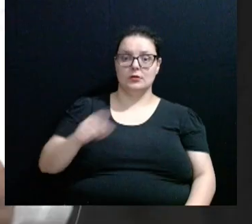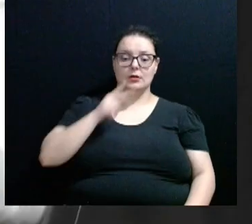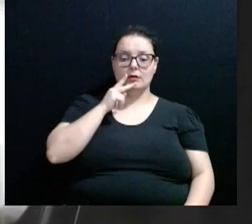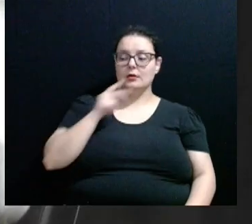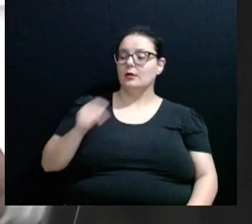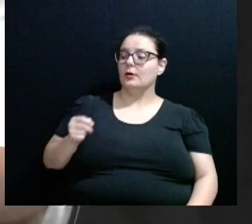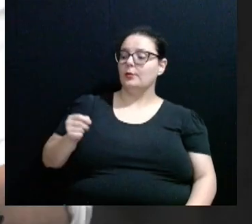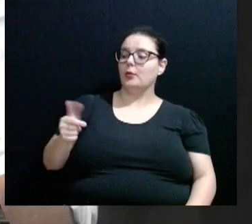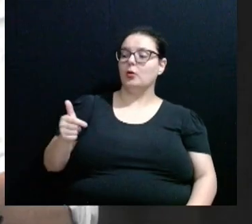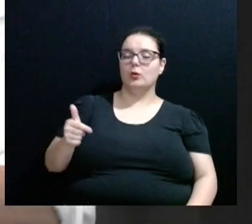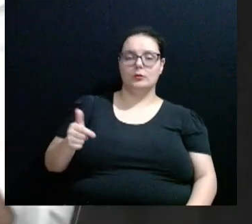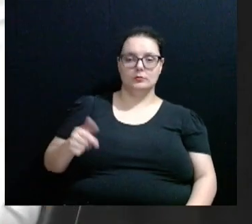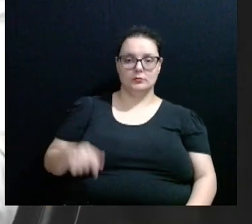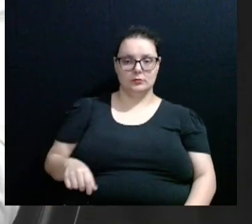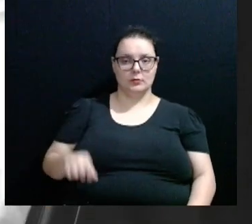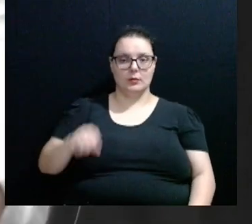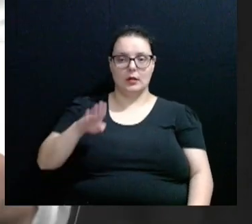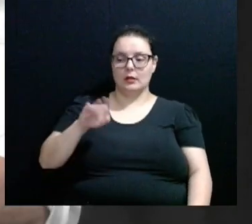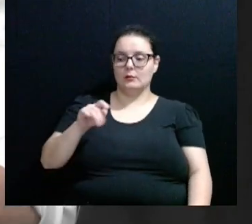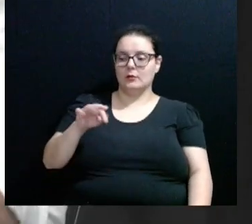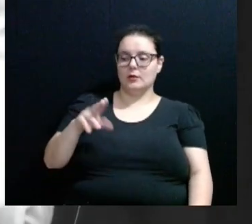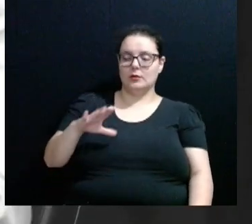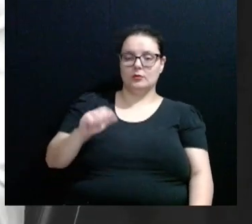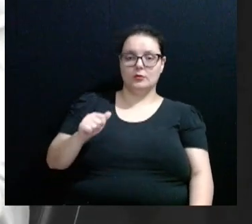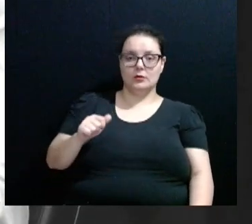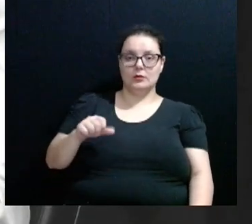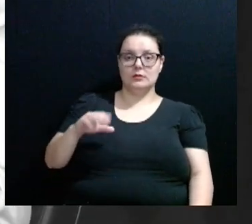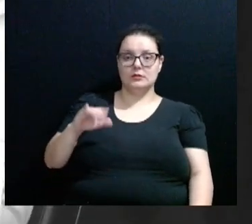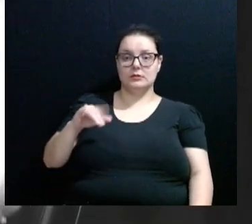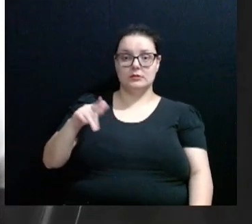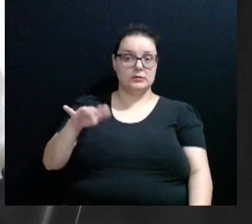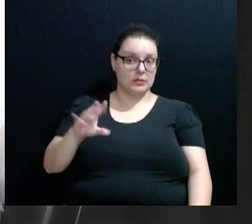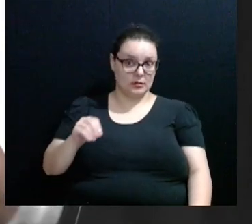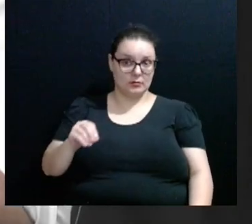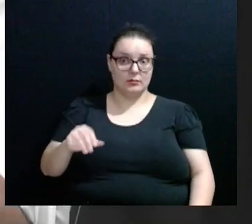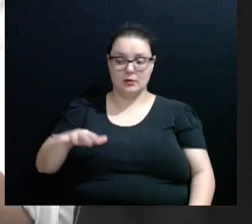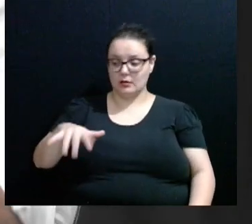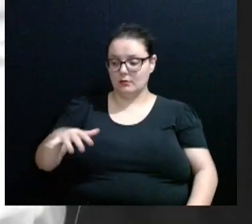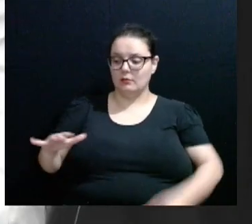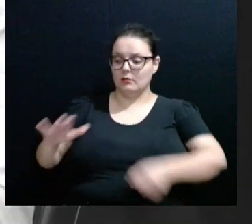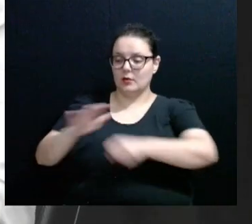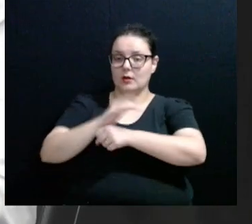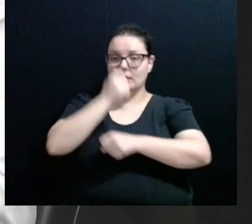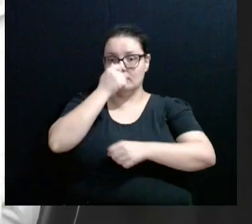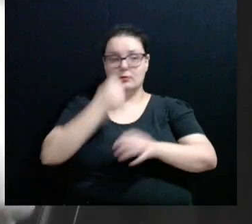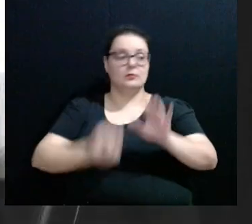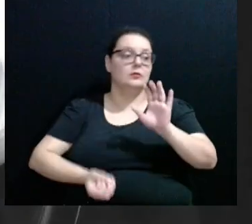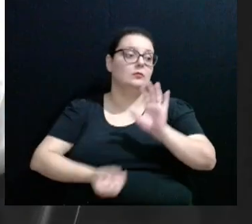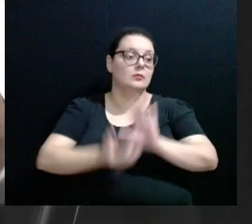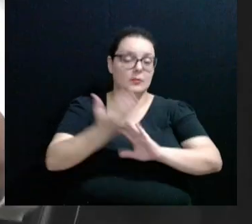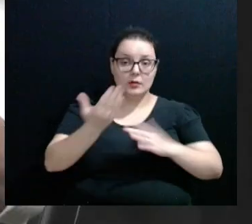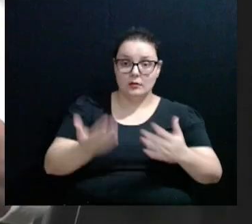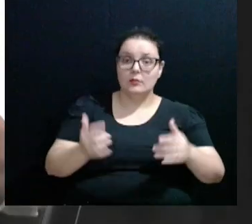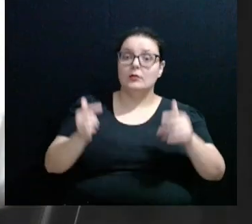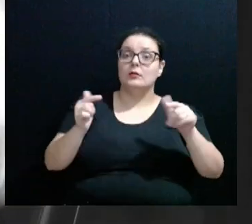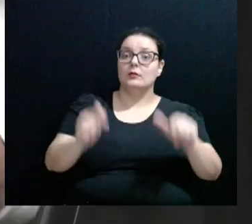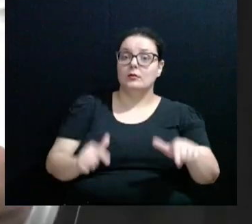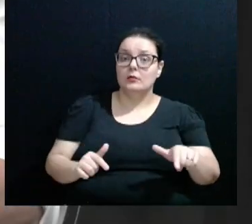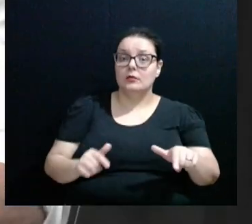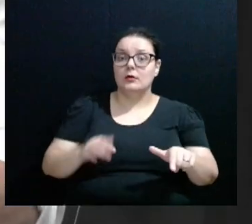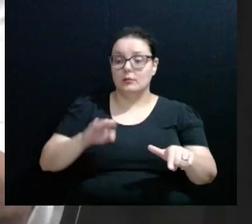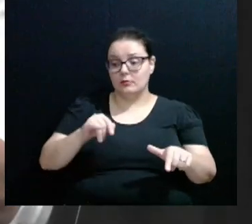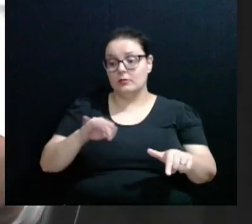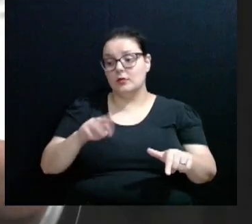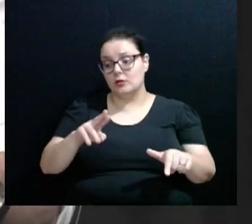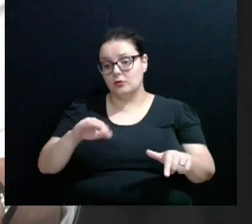rua, entupia tudo e ficava aquela bagunça. Eu falei assim, vamos criar um lugar para deixar as bitucas